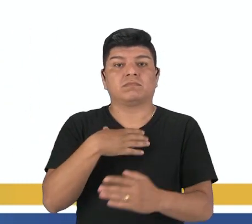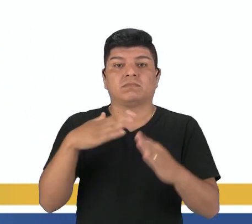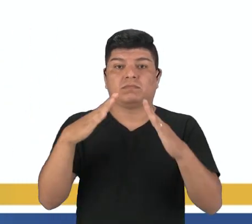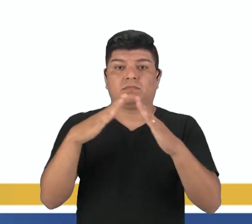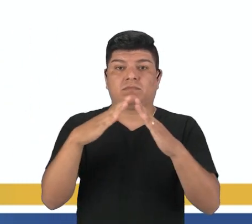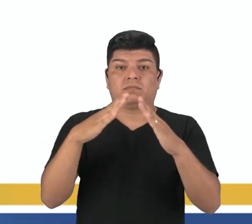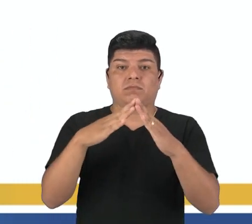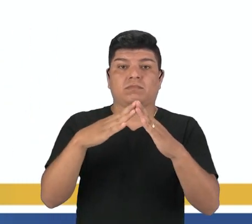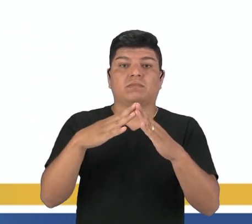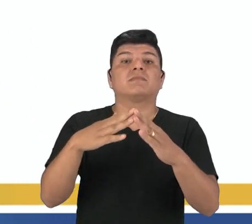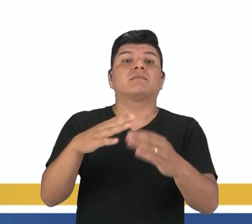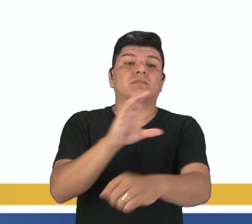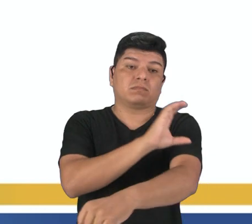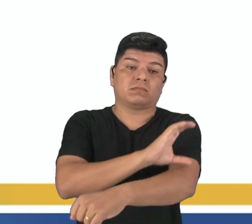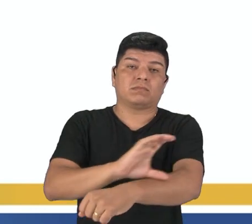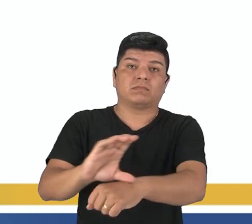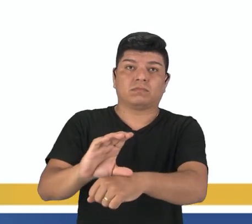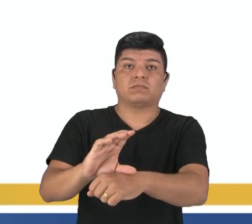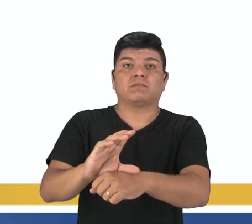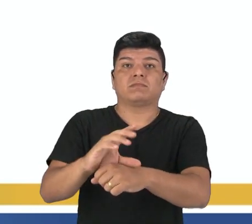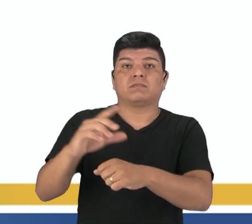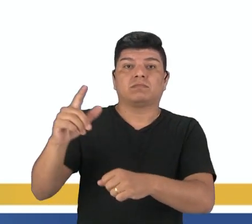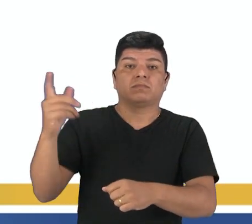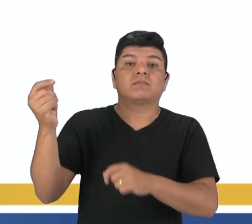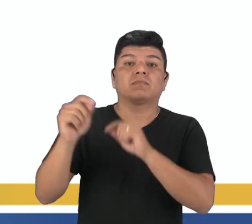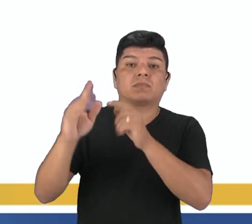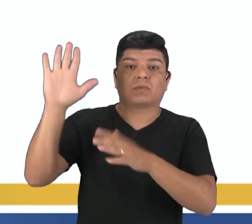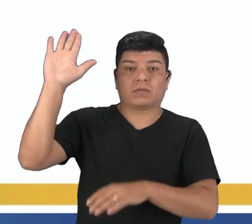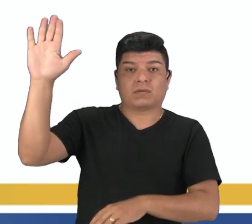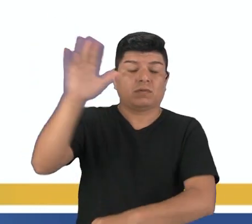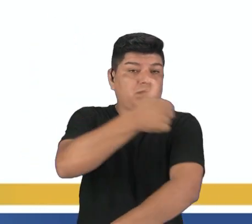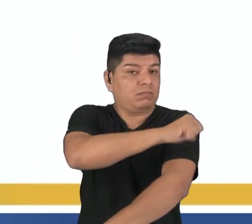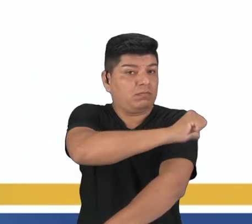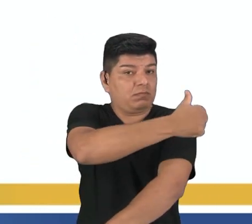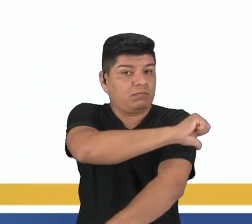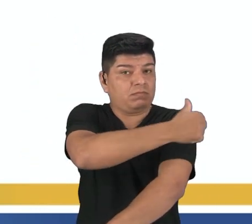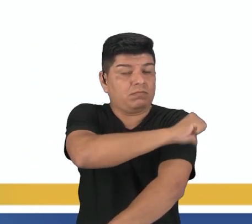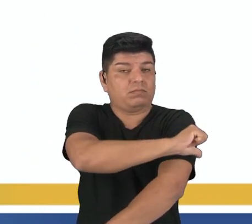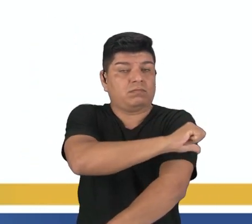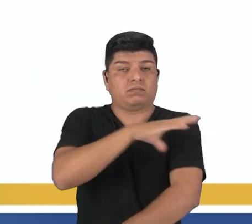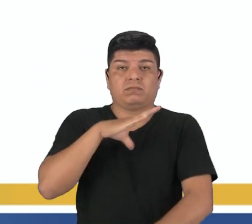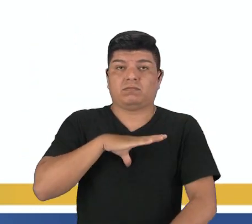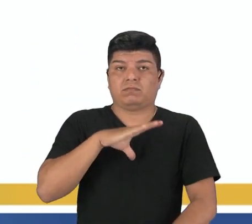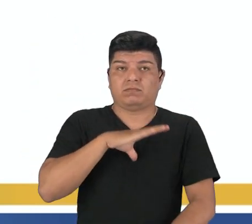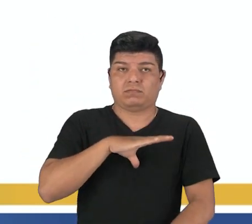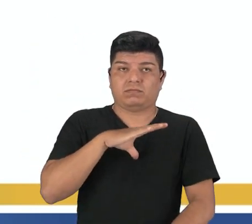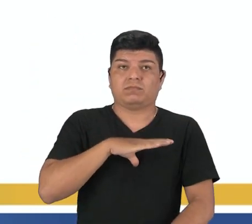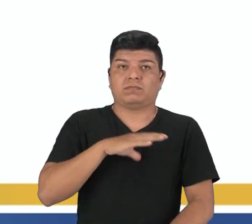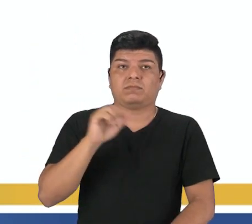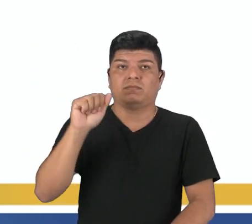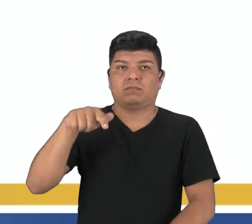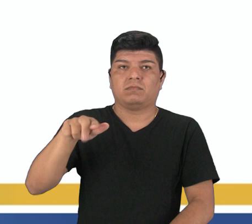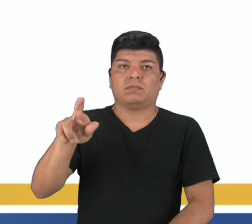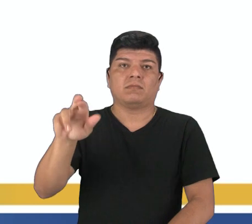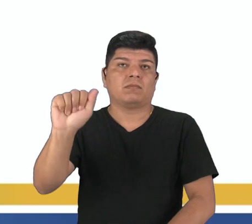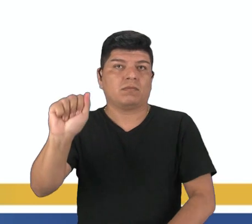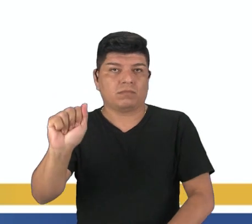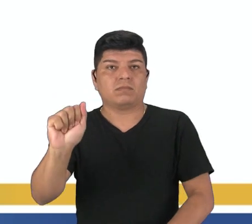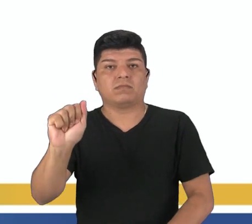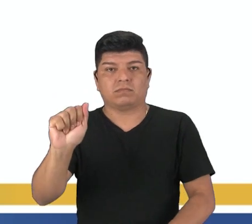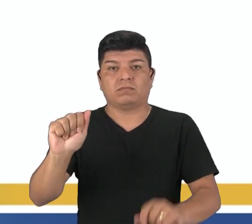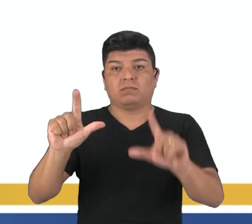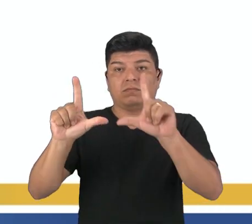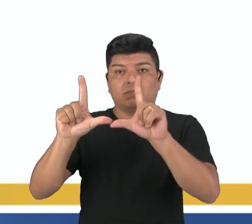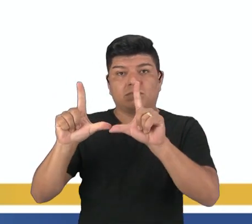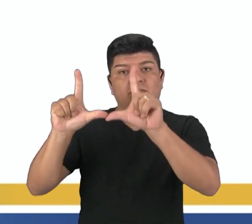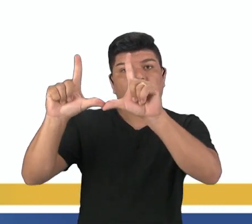Cultura do município de Angra dos Reis, no Rio de Janeiro. E aqui eu tenho formado, em cima de uma tela, né? Formado